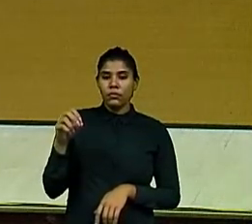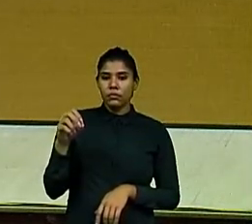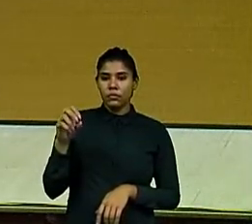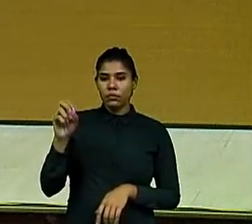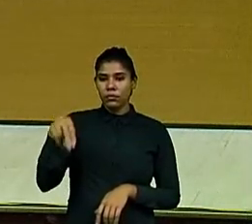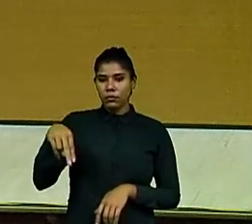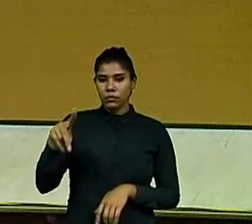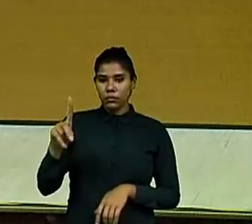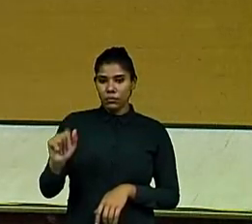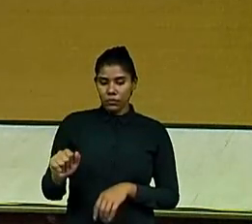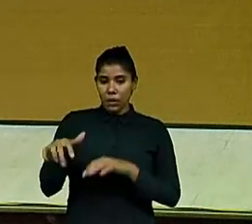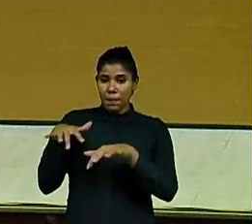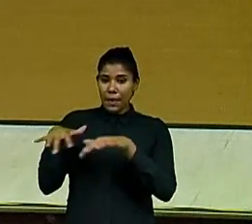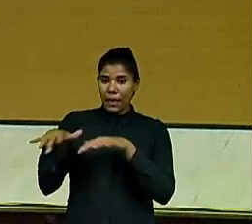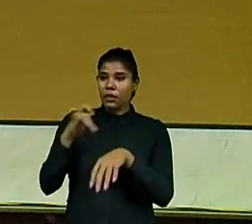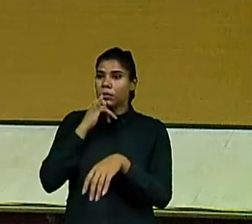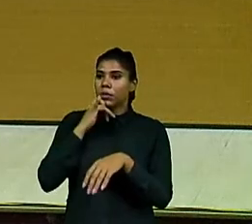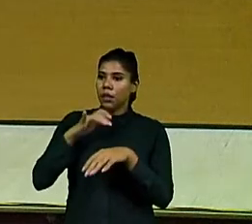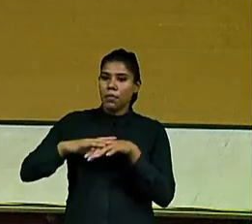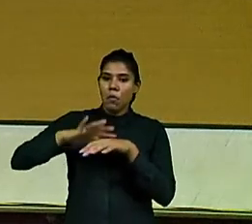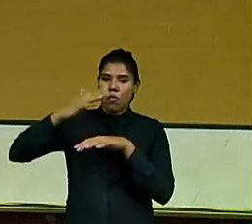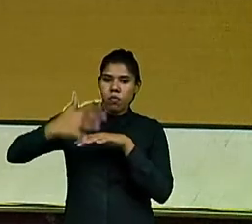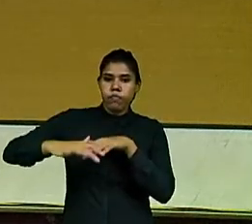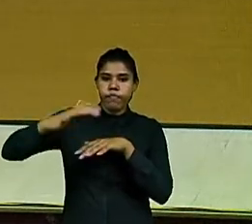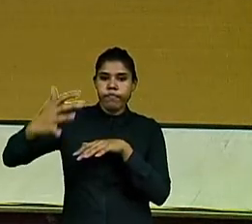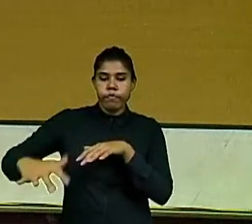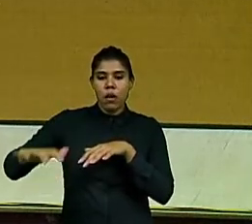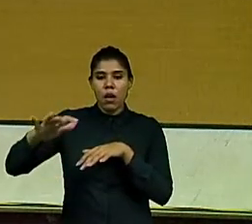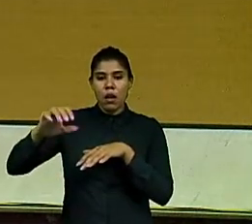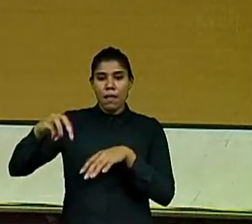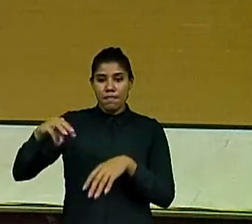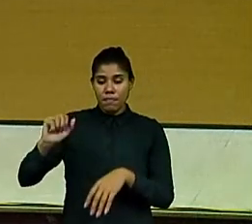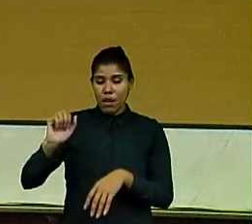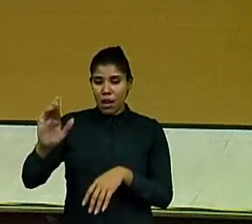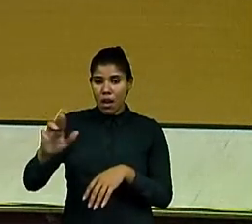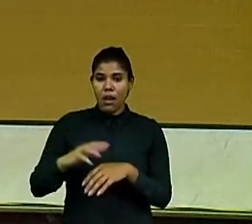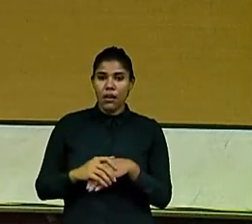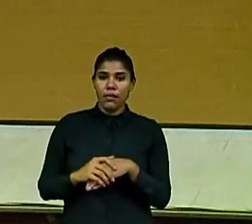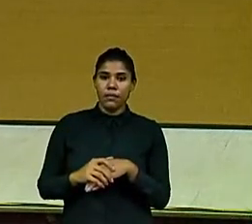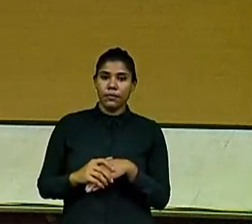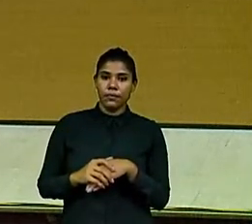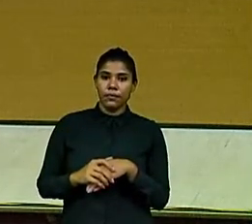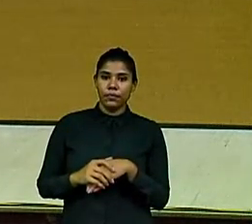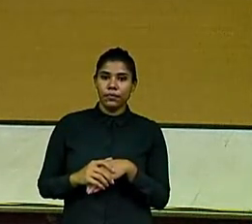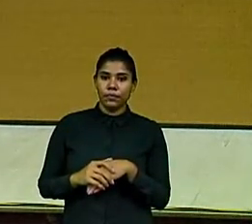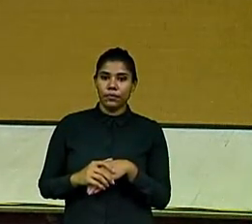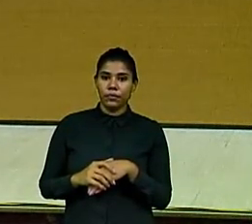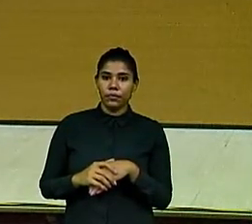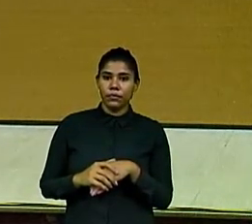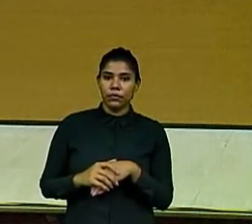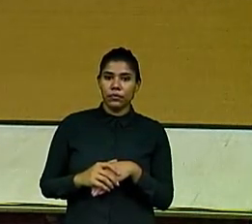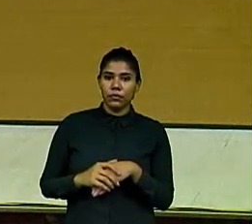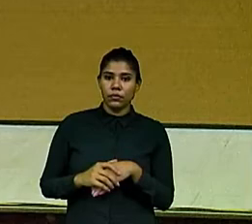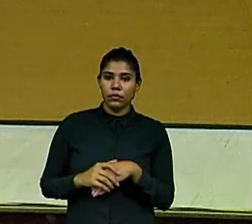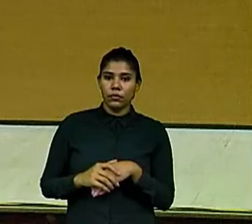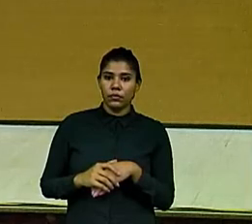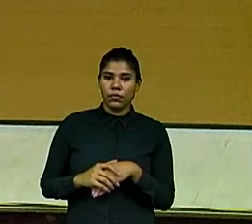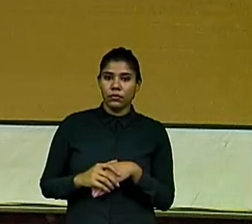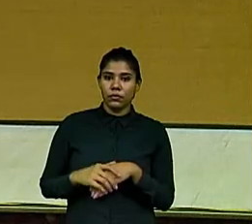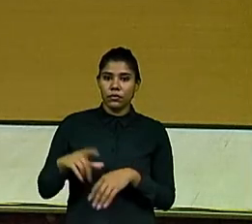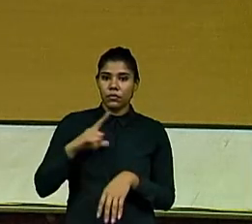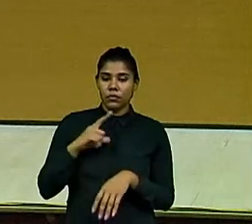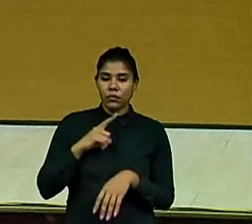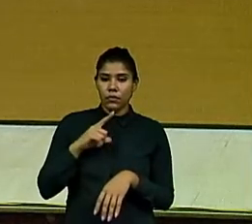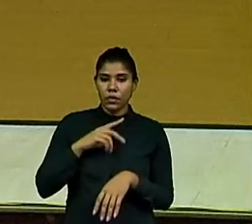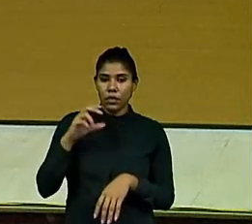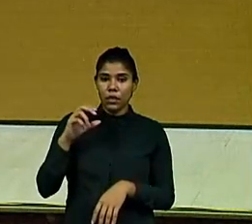ondas do mar como nosso colega falou o violino são relações com cordas sonoras